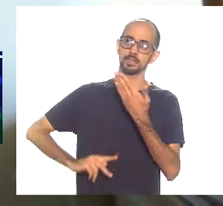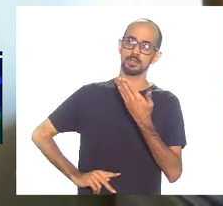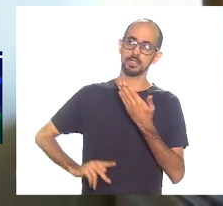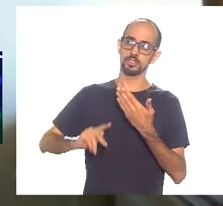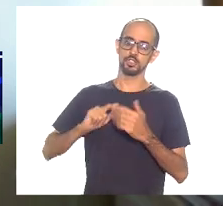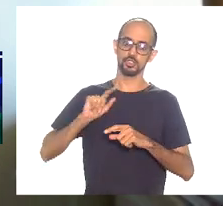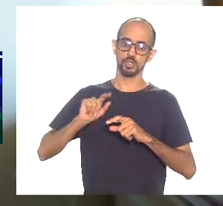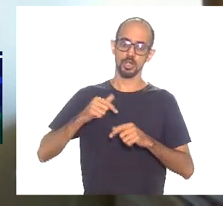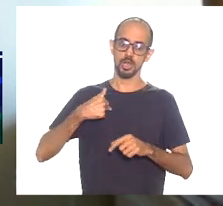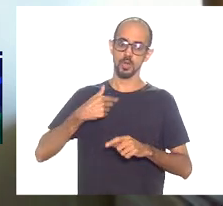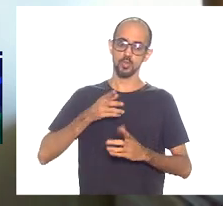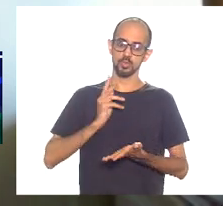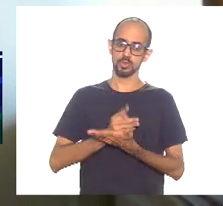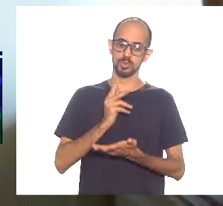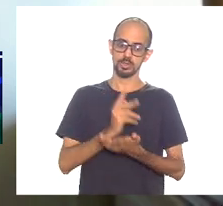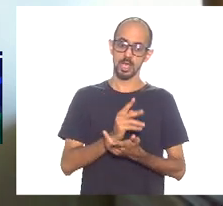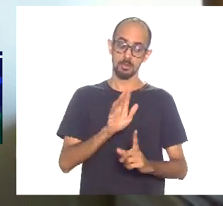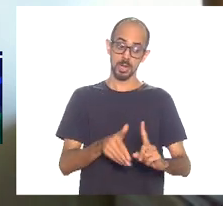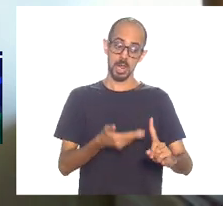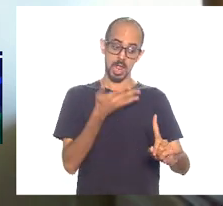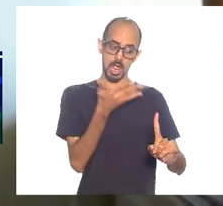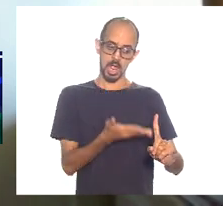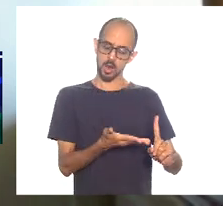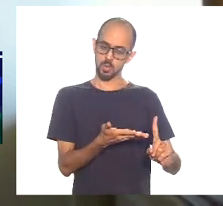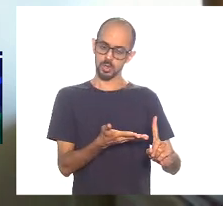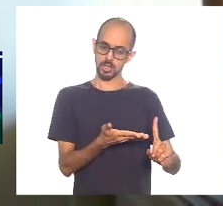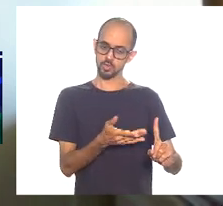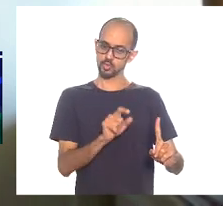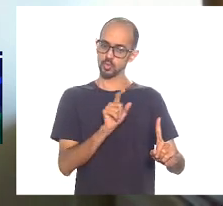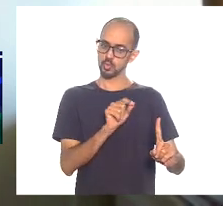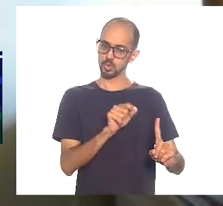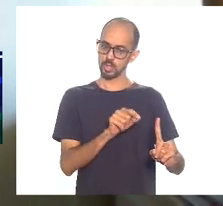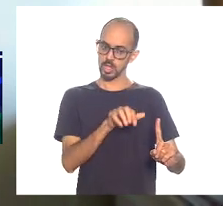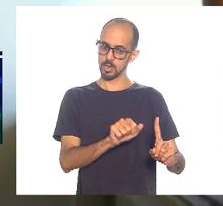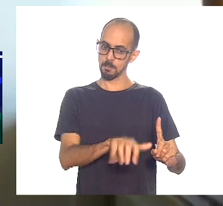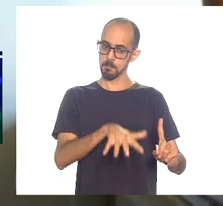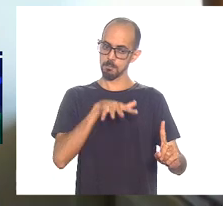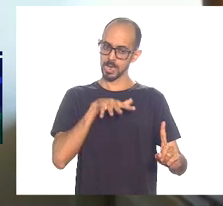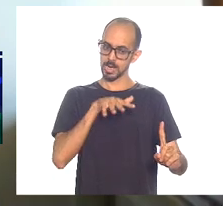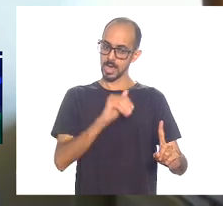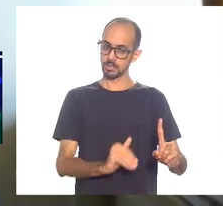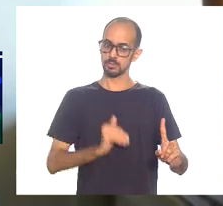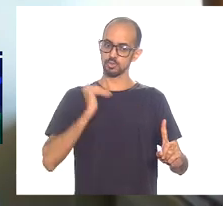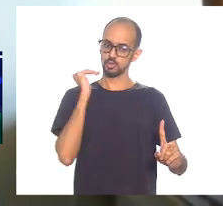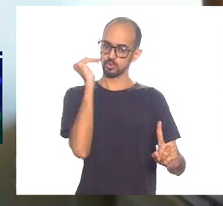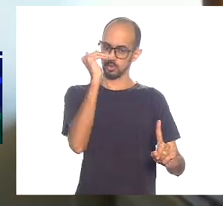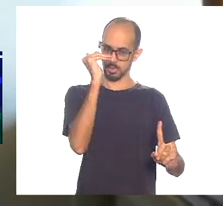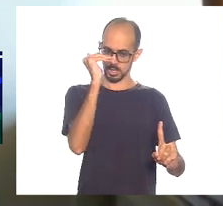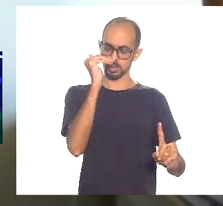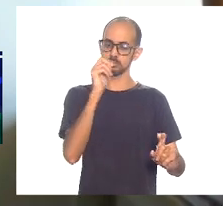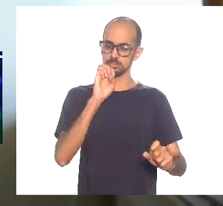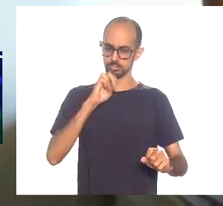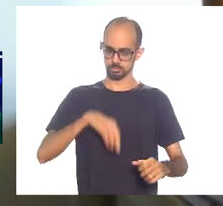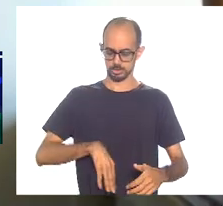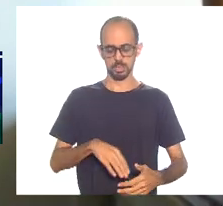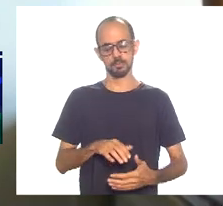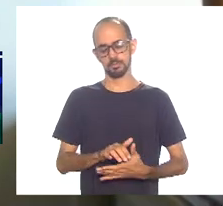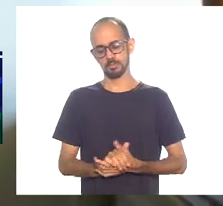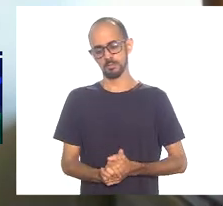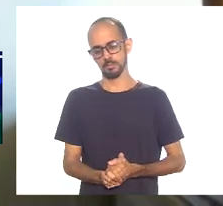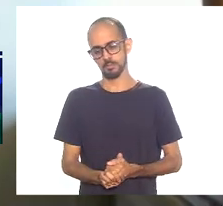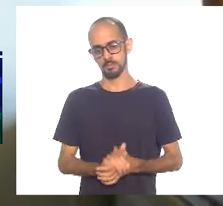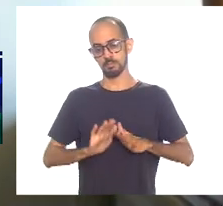sempre reconheço que o plenário é soberano sempre recorrente